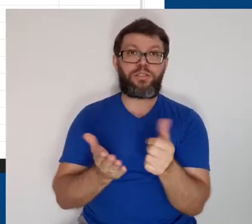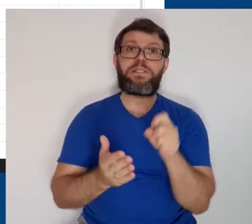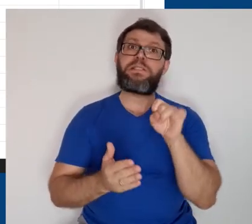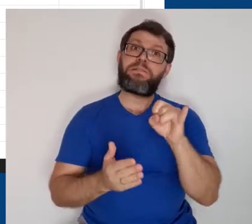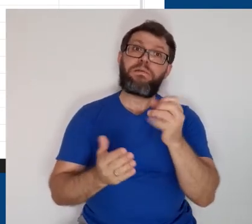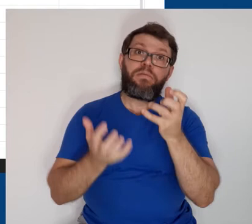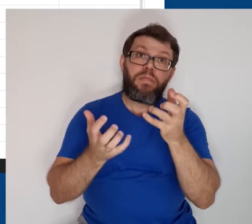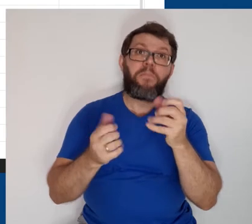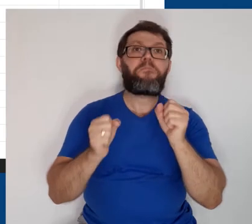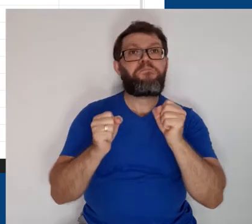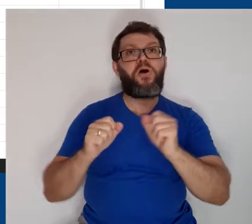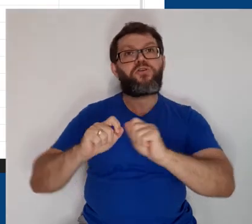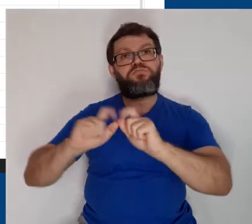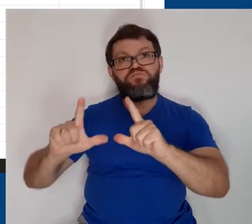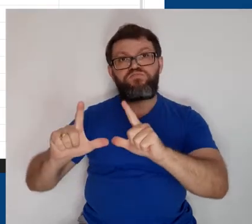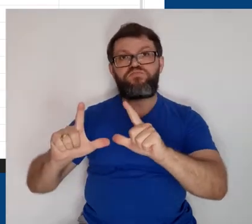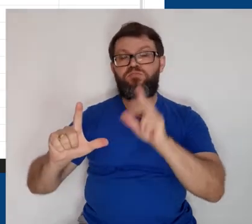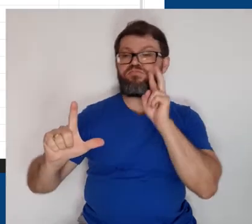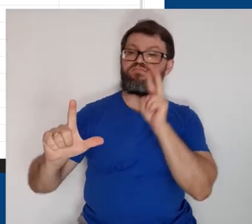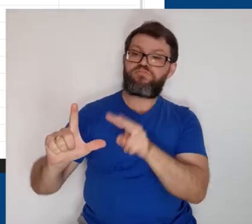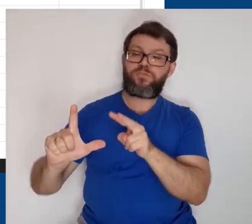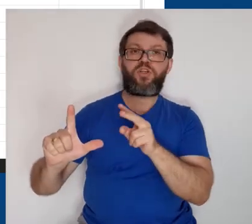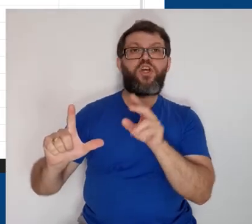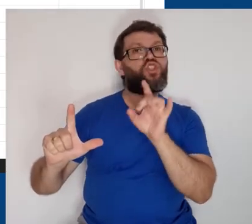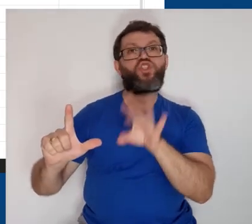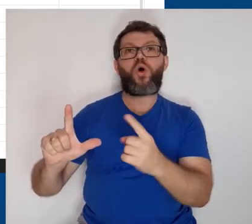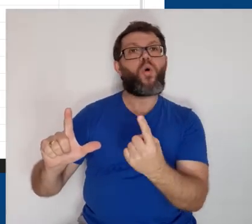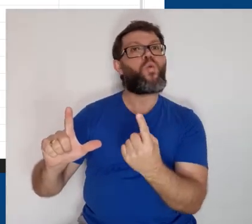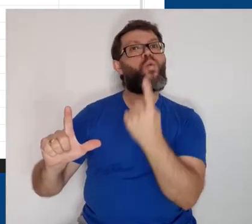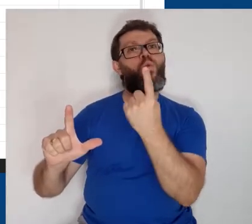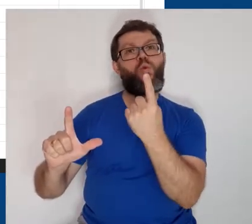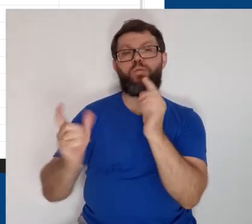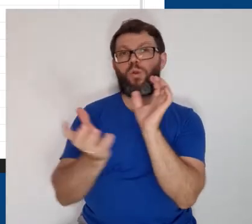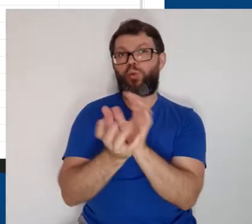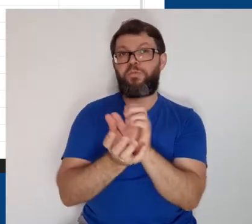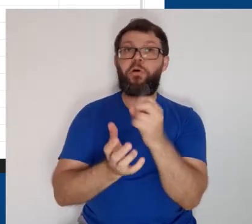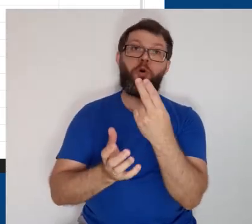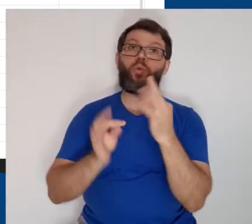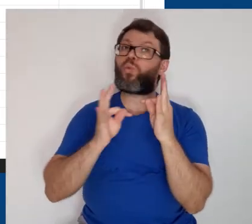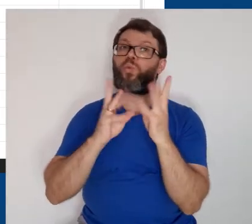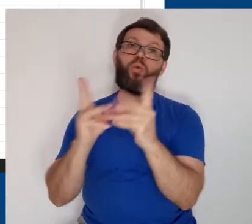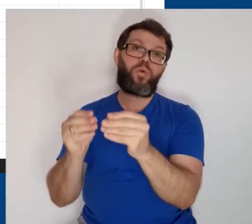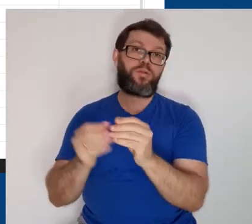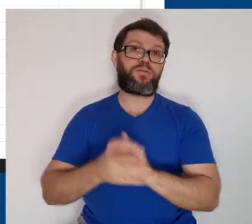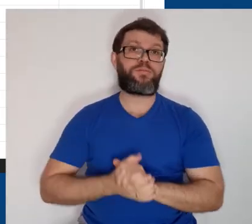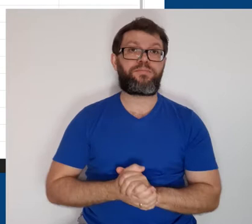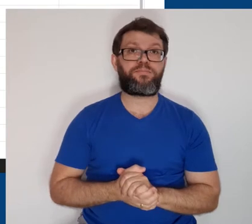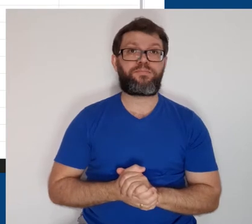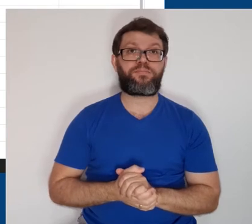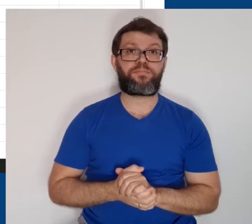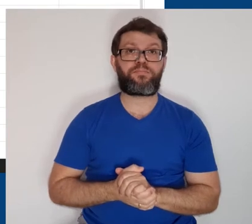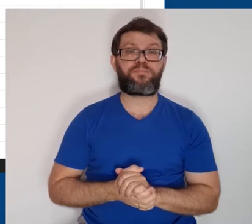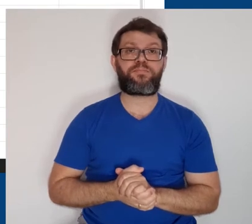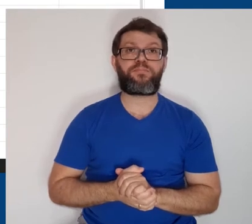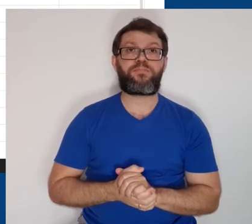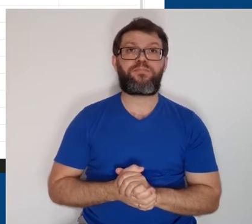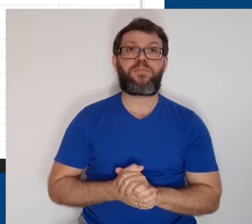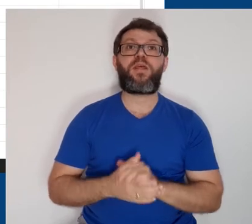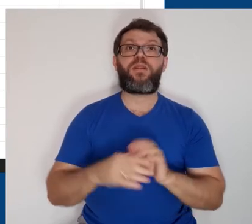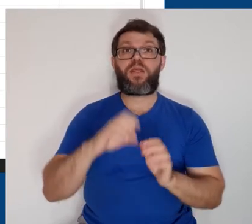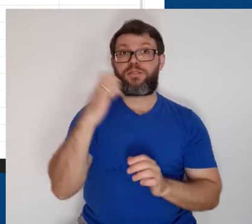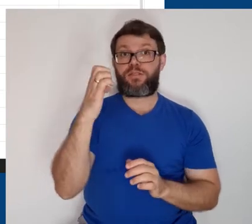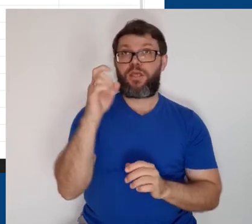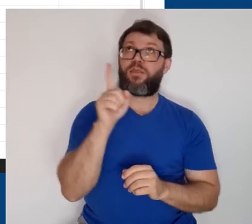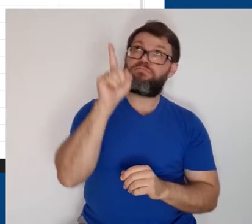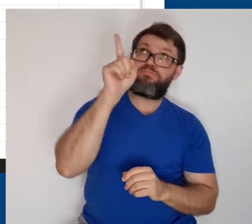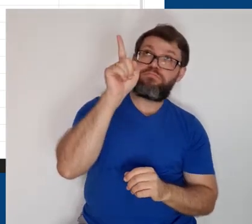agendas Se quisermos podemos deixar visíveis apenas os eventos de uma das nossas turmas ou de todas elas no